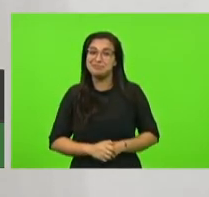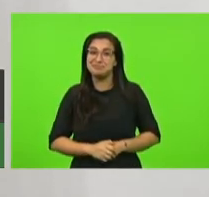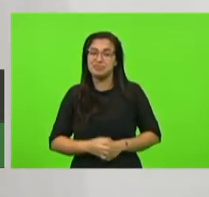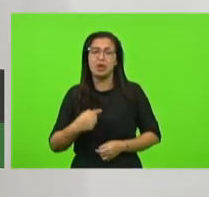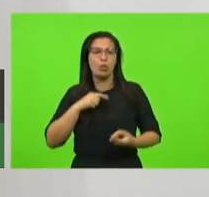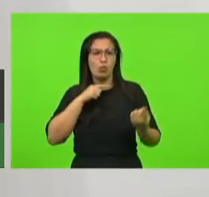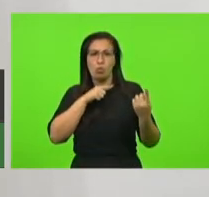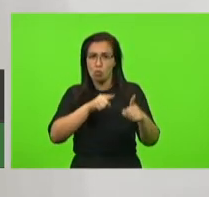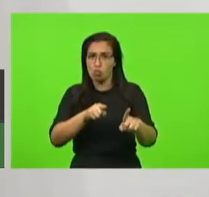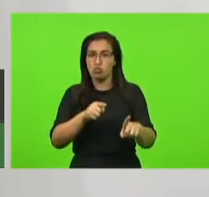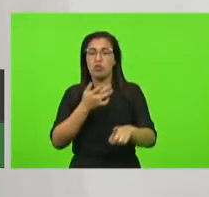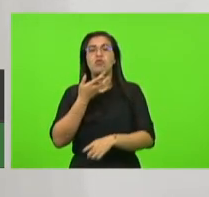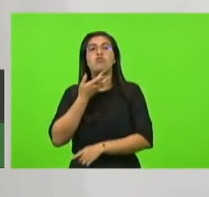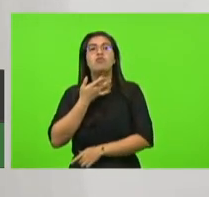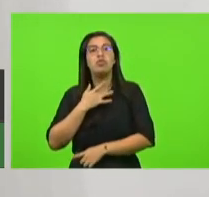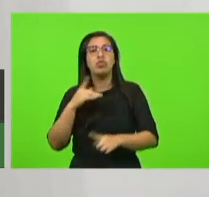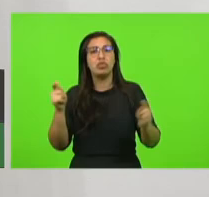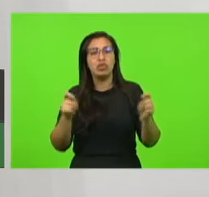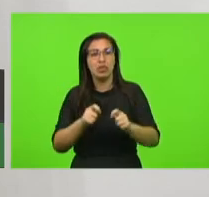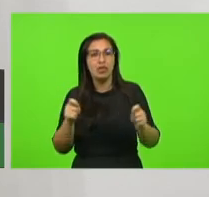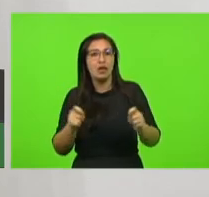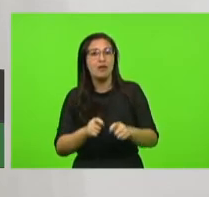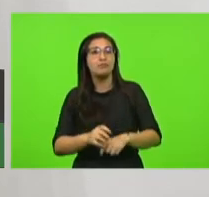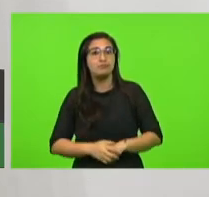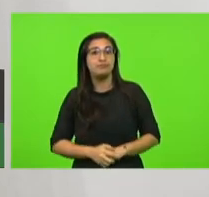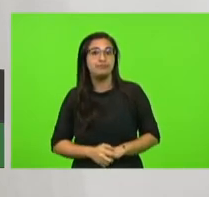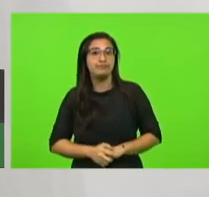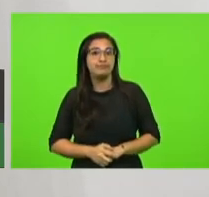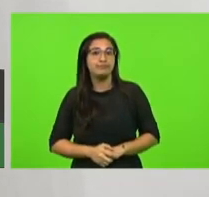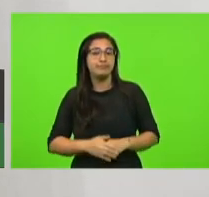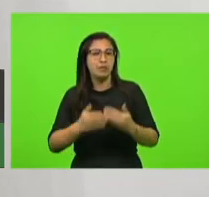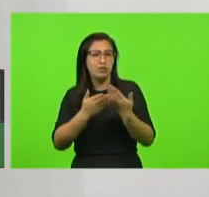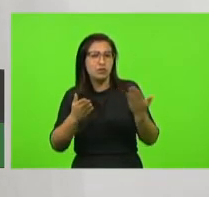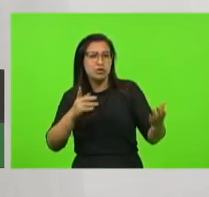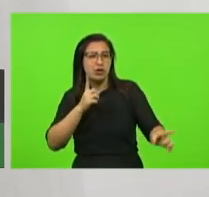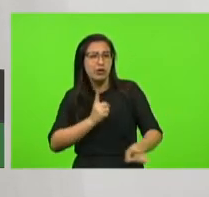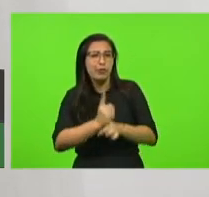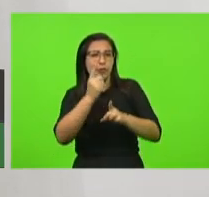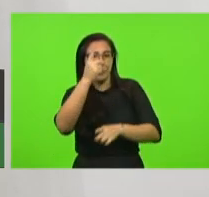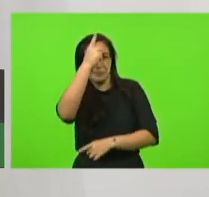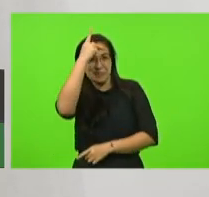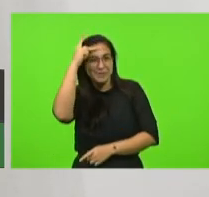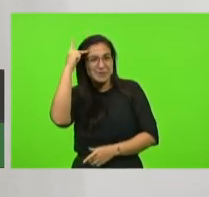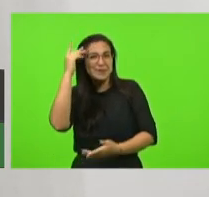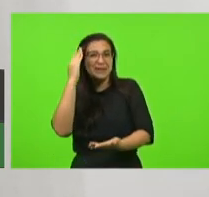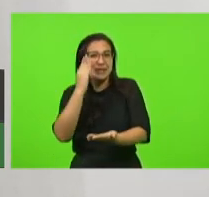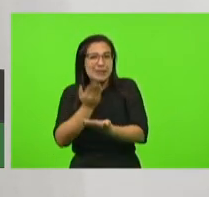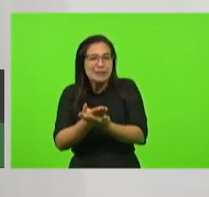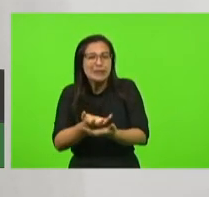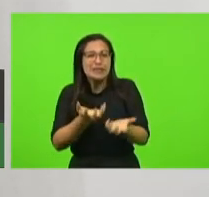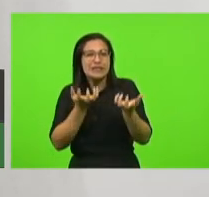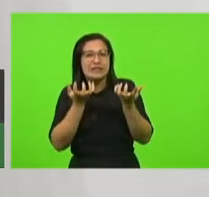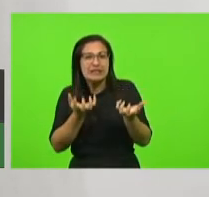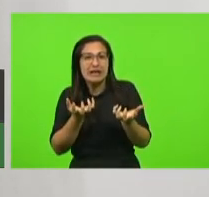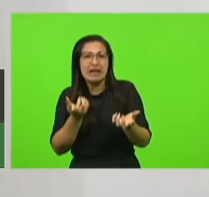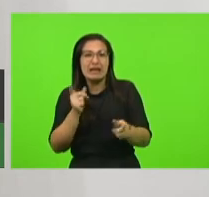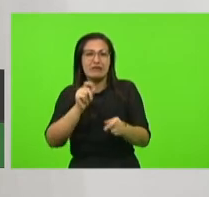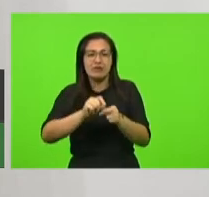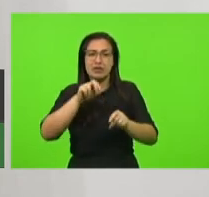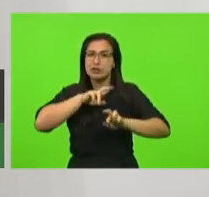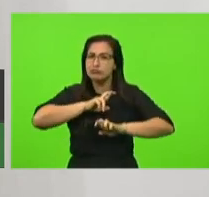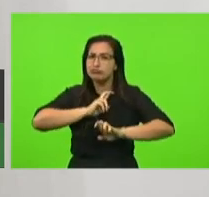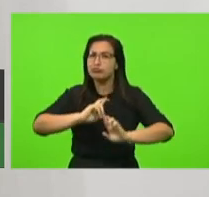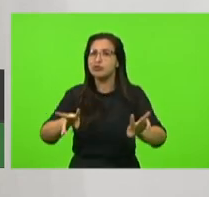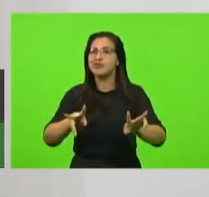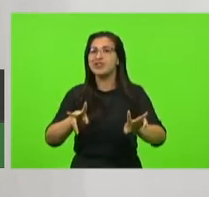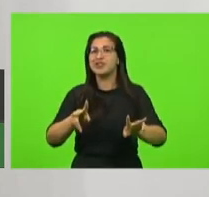com vontade. E quando você encontra alguém idealista que acredita de verdade no que faz, essa